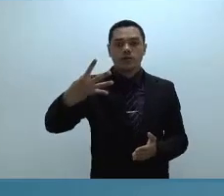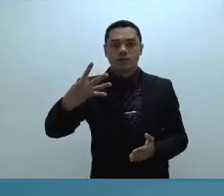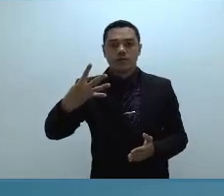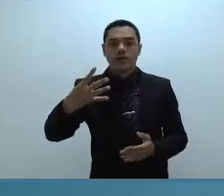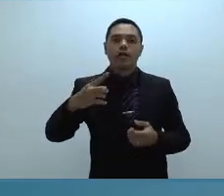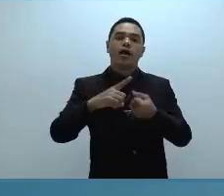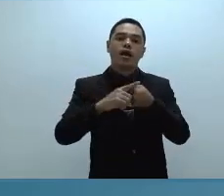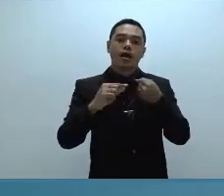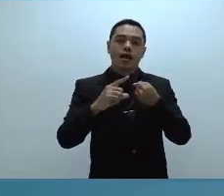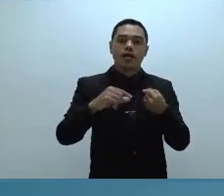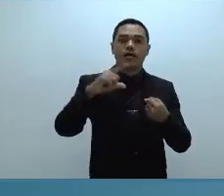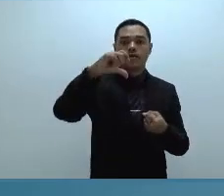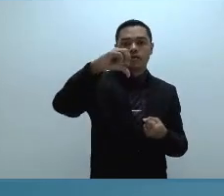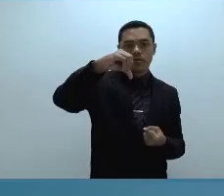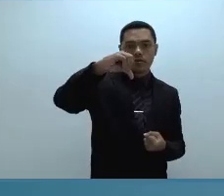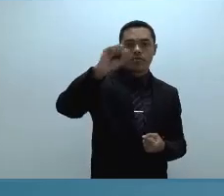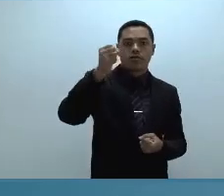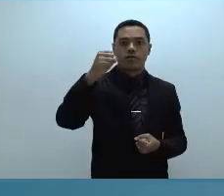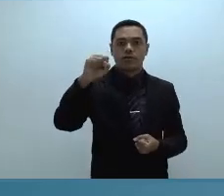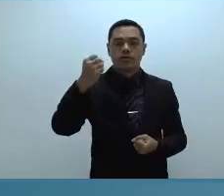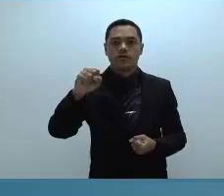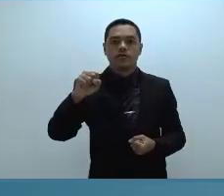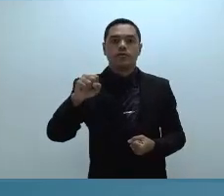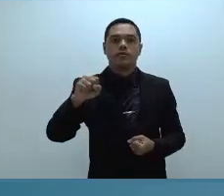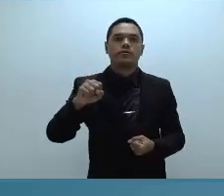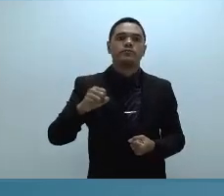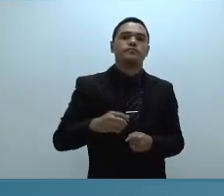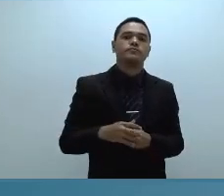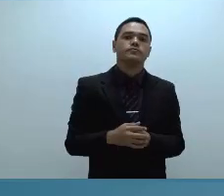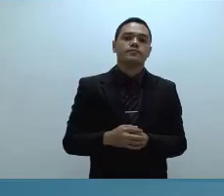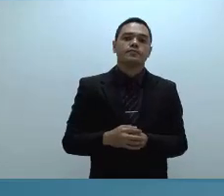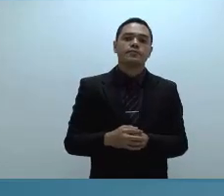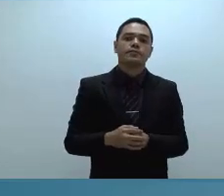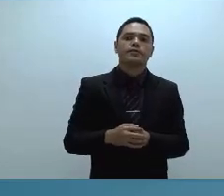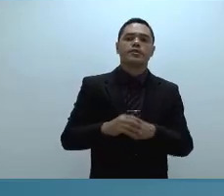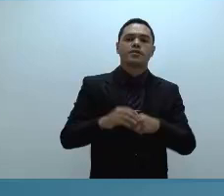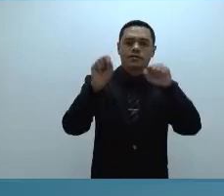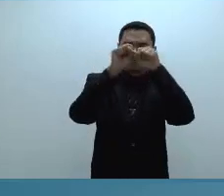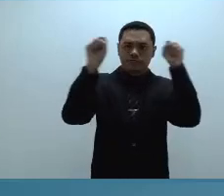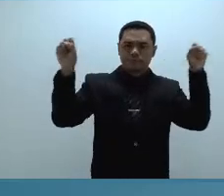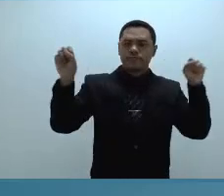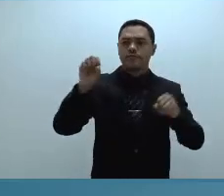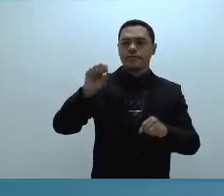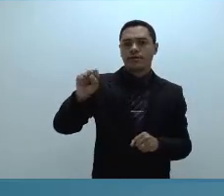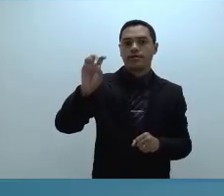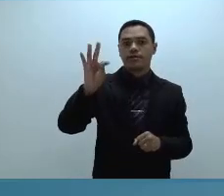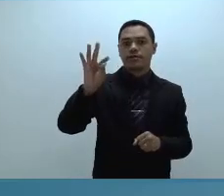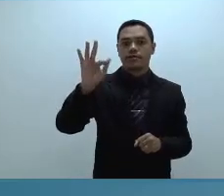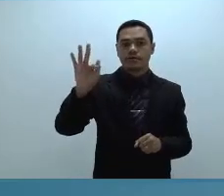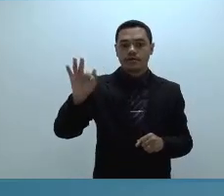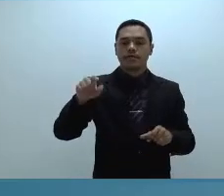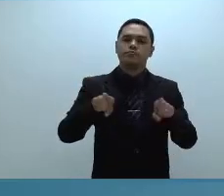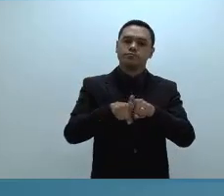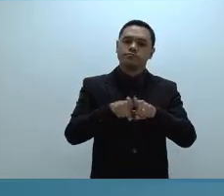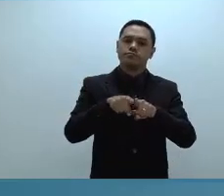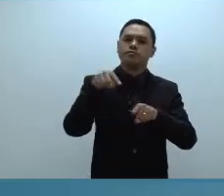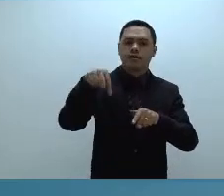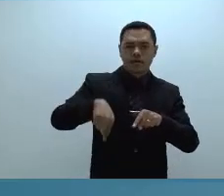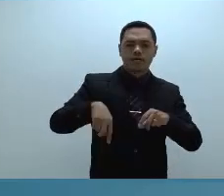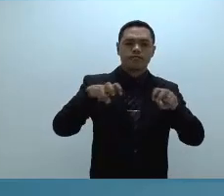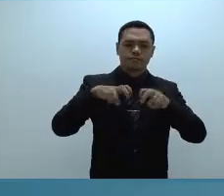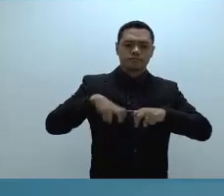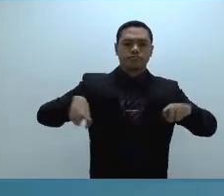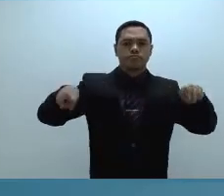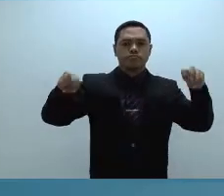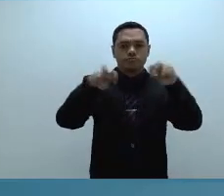38.19 da Constituição Estadual, declaradas pelo Supremo Tribunal Federal e plenário deste Egrégio Tribunal,